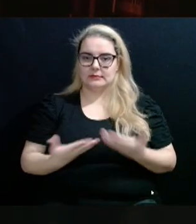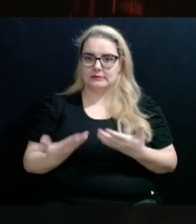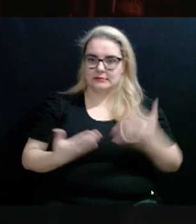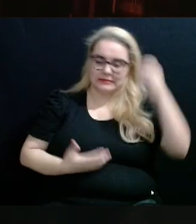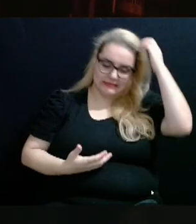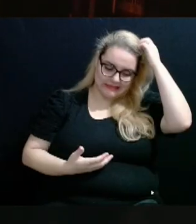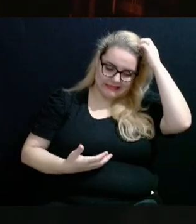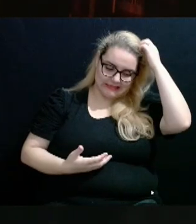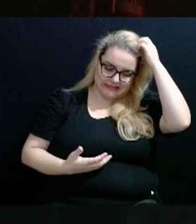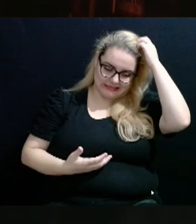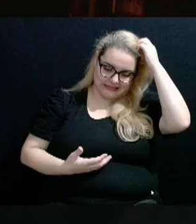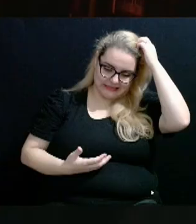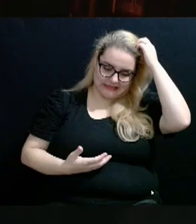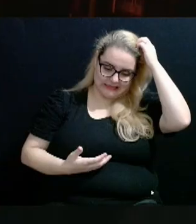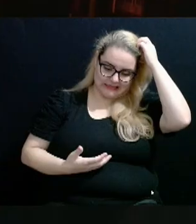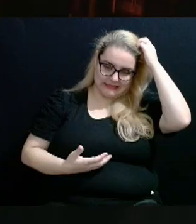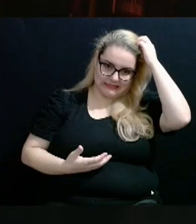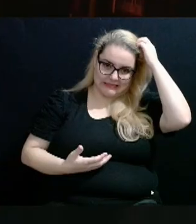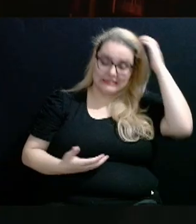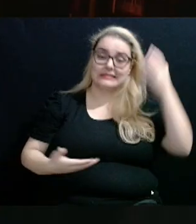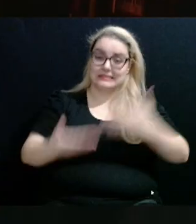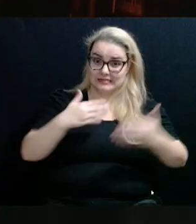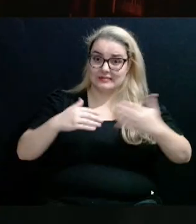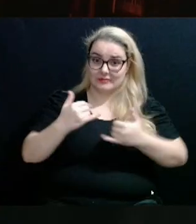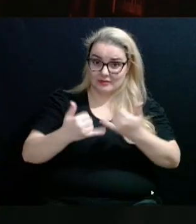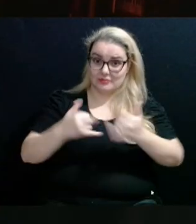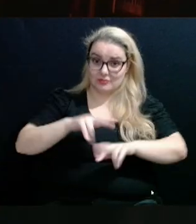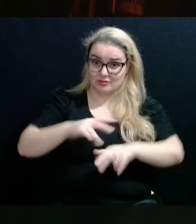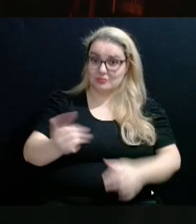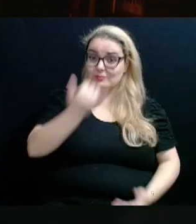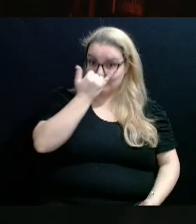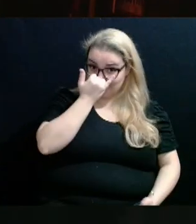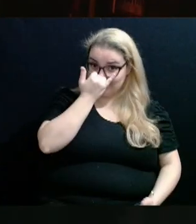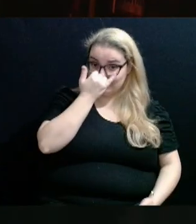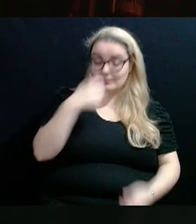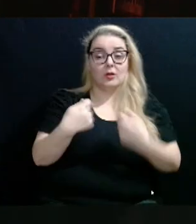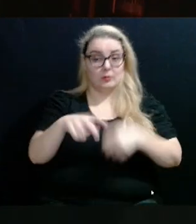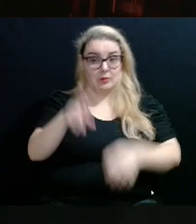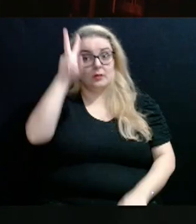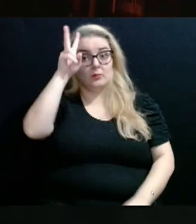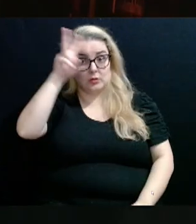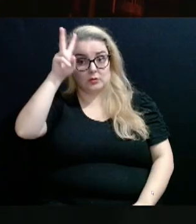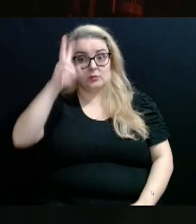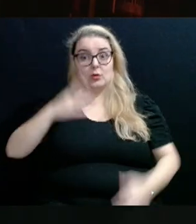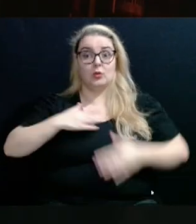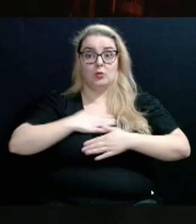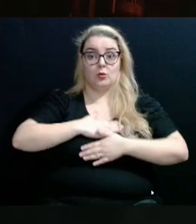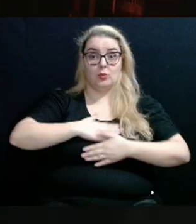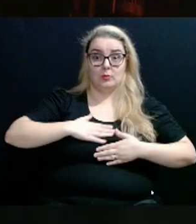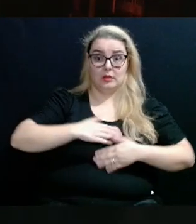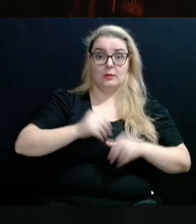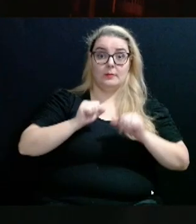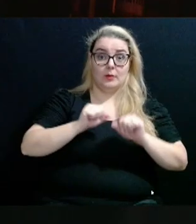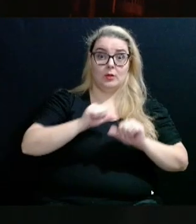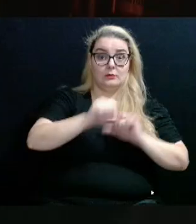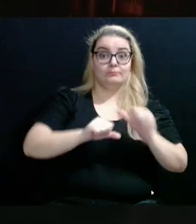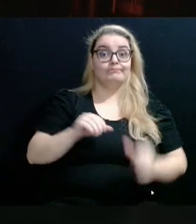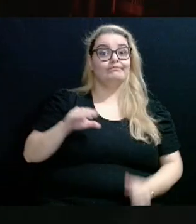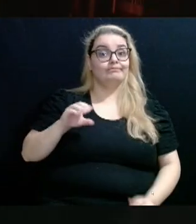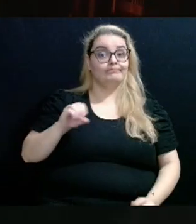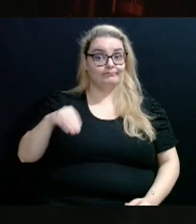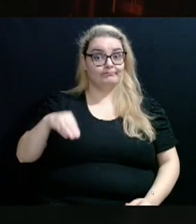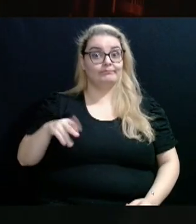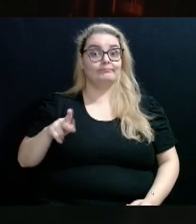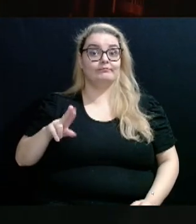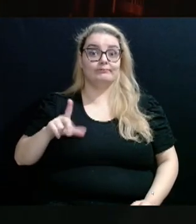de azar. A gente precisa lembrar que o prazer pode virar compulsão ou um consumo exagerado. A gente está